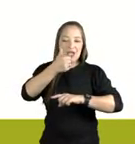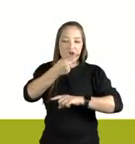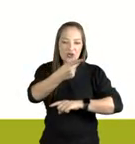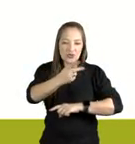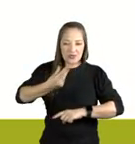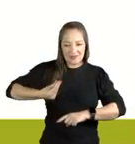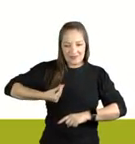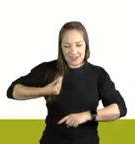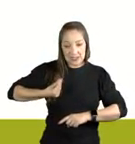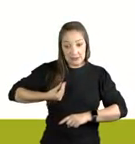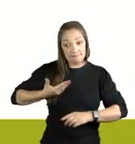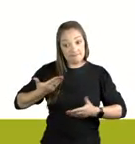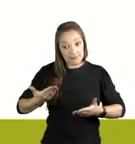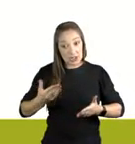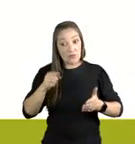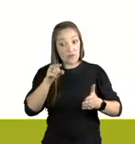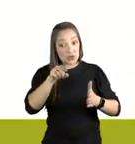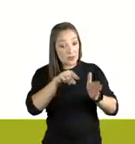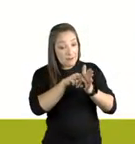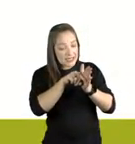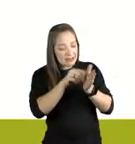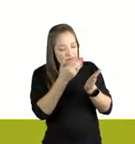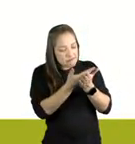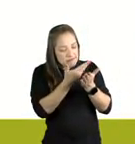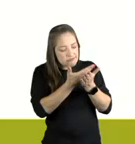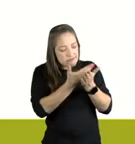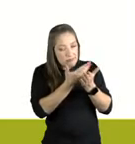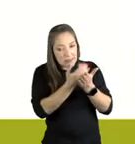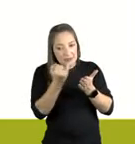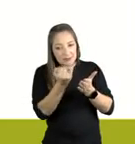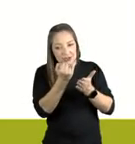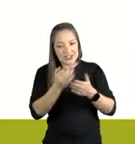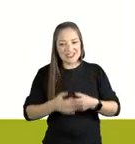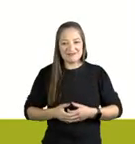Né? Essa aqui é a clássica. Né?